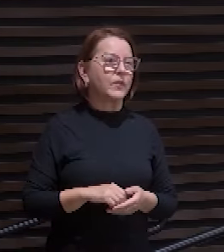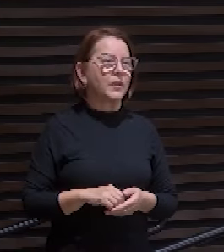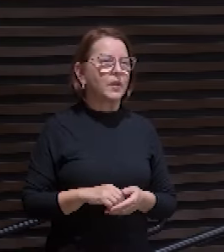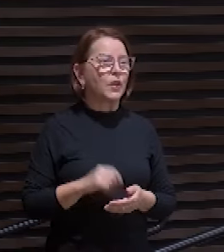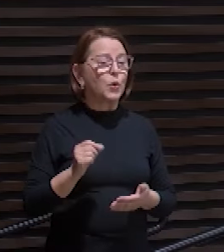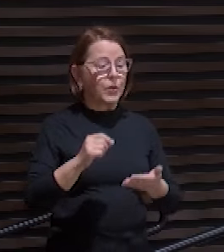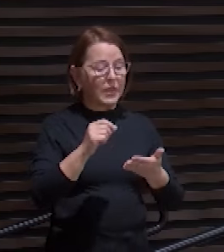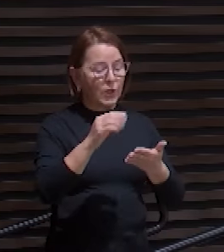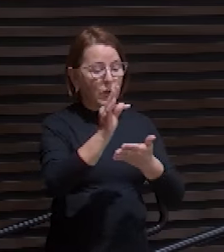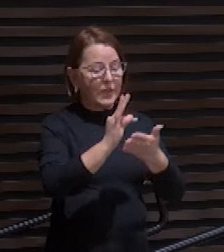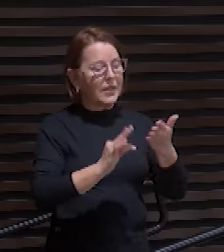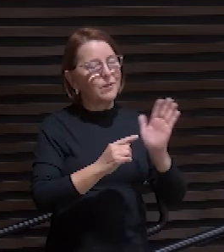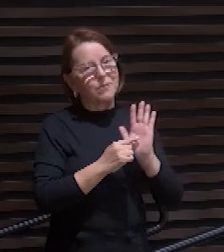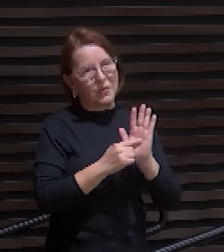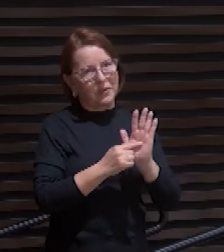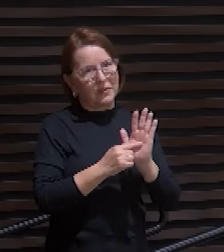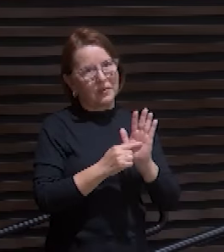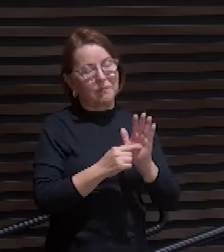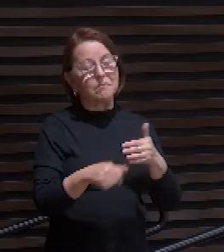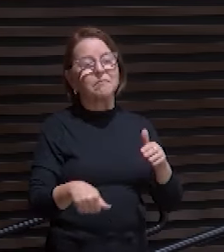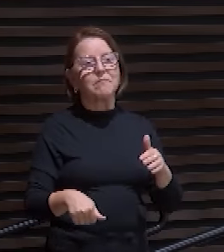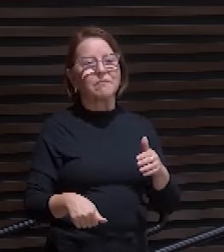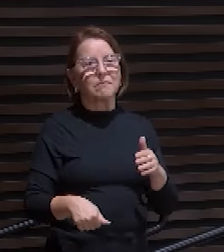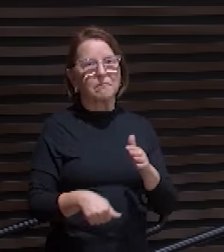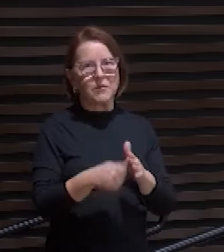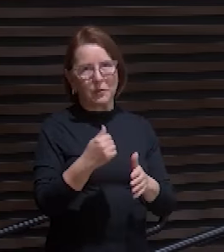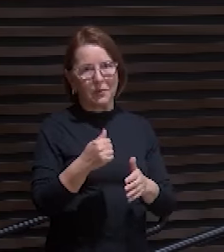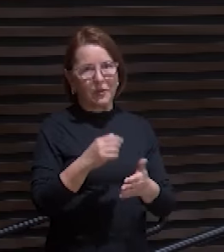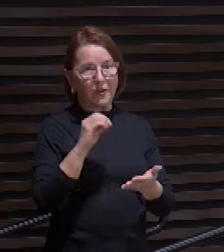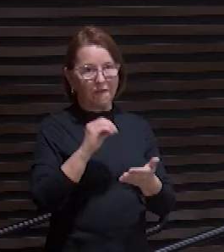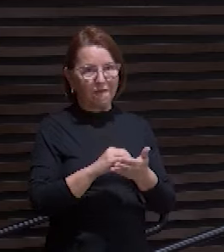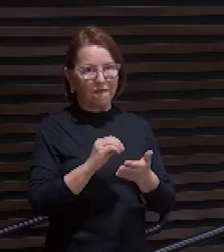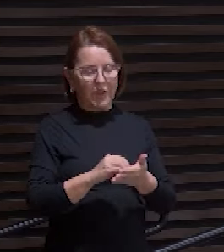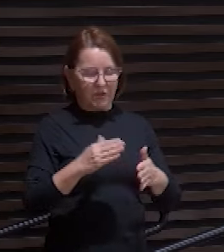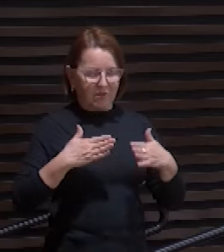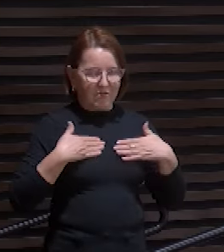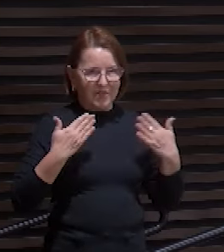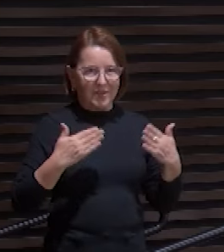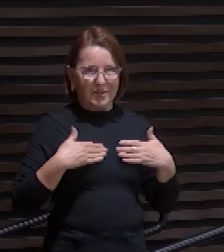está falando? Primeira coisa, falta de contentamento.